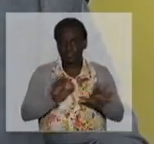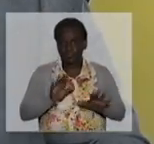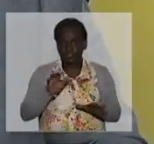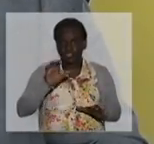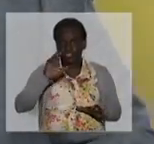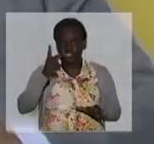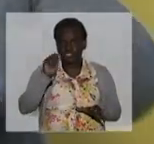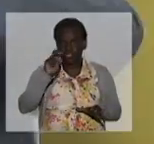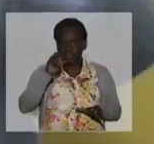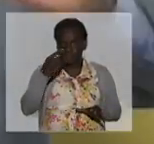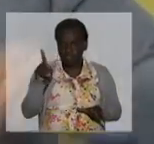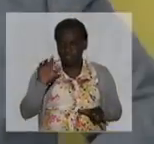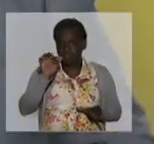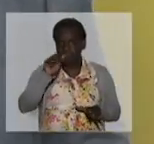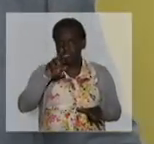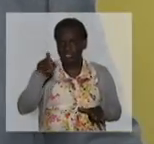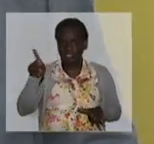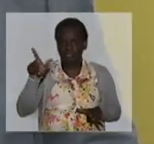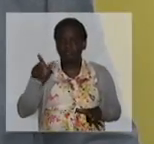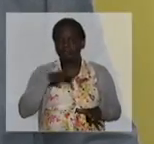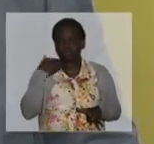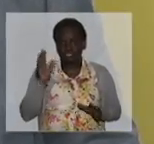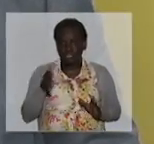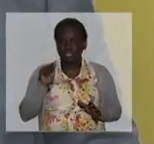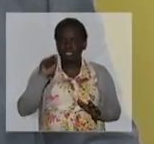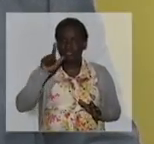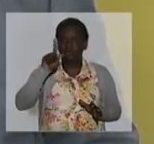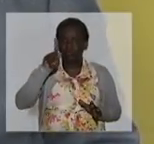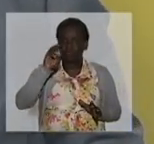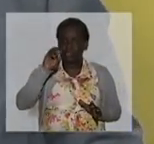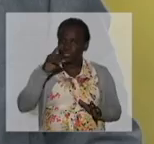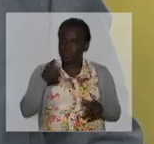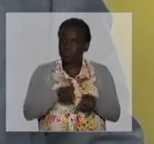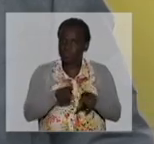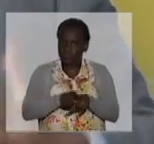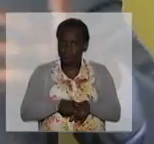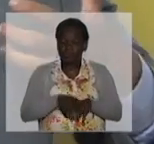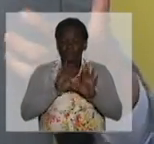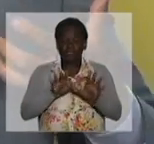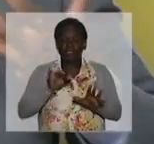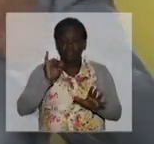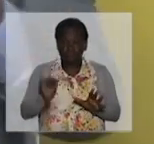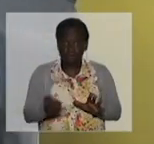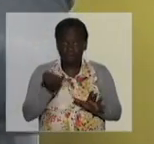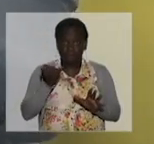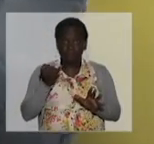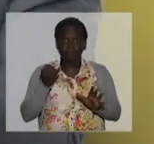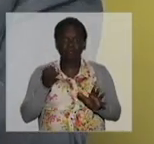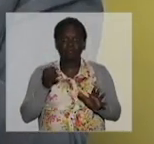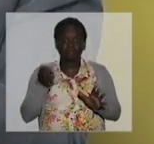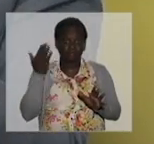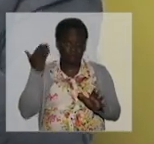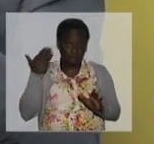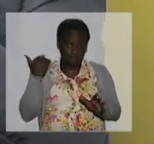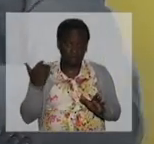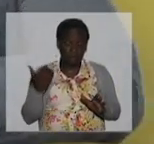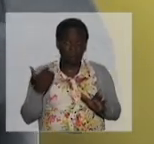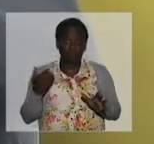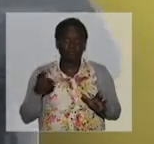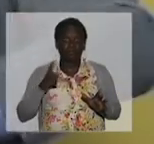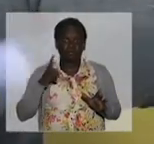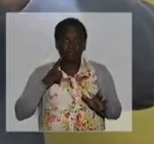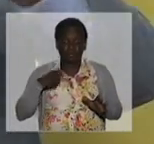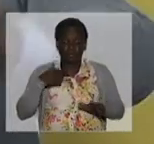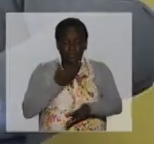mais. Chavão, Farrell não estão mais no nosso convívio. Algodão também. Mas que foram aproveitados, como